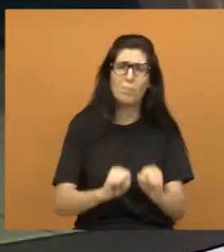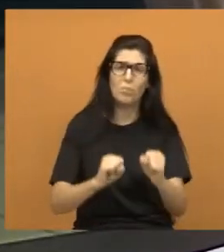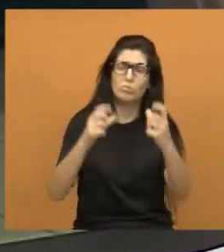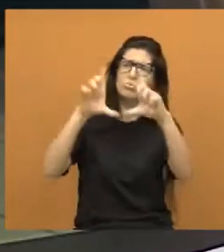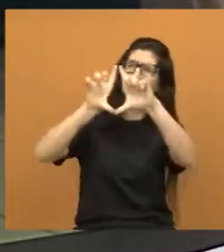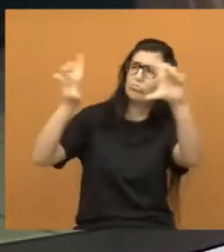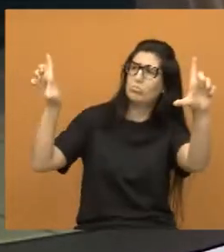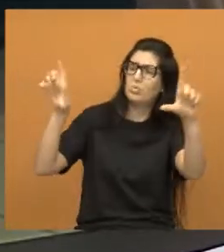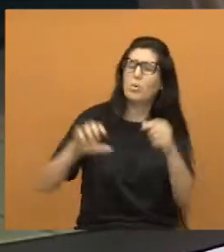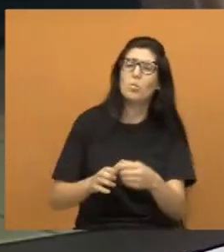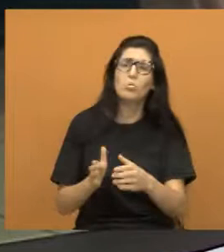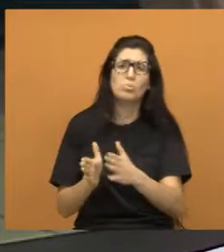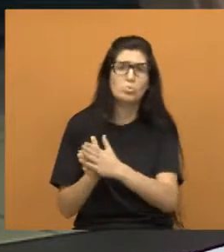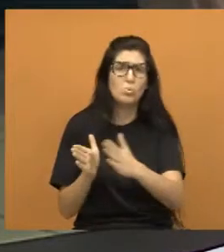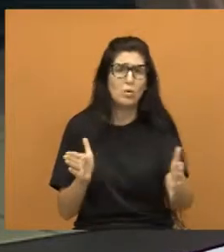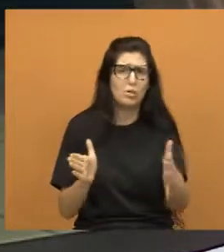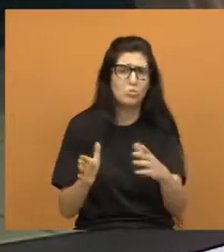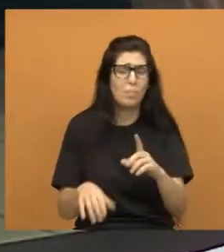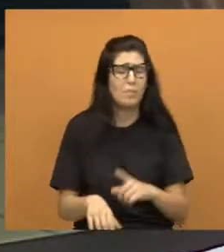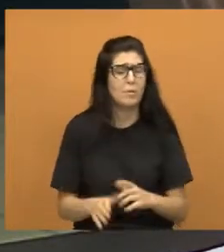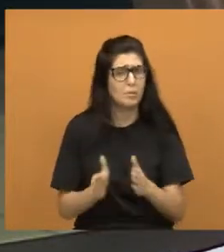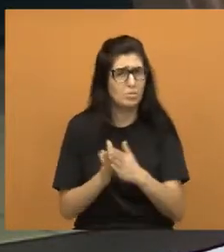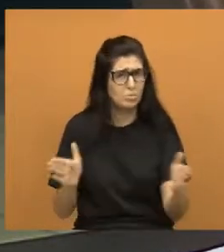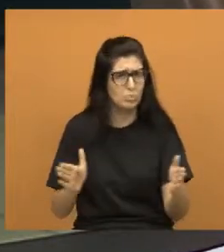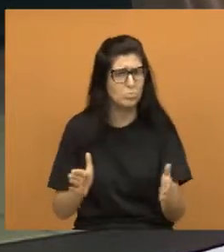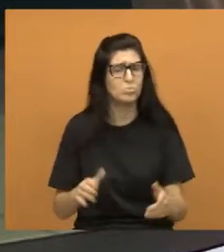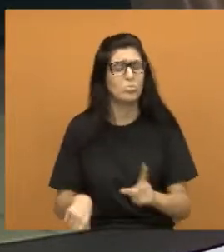ajudou. Mesmo assim,